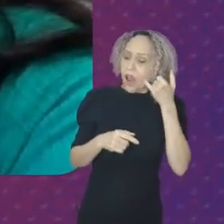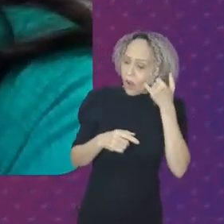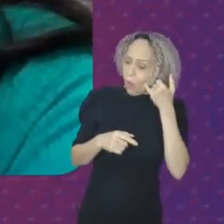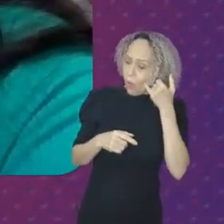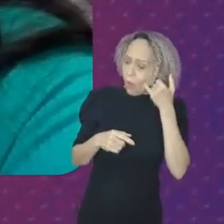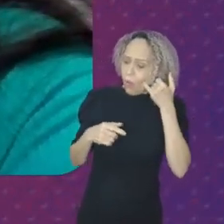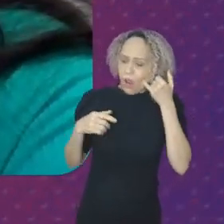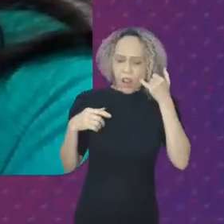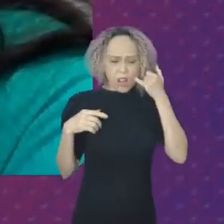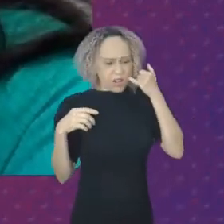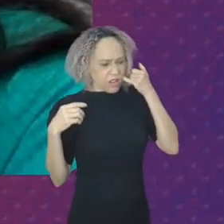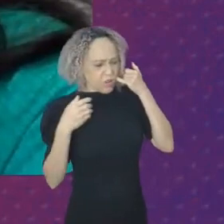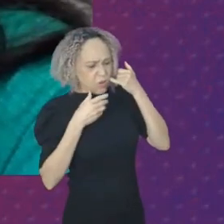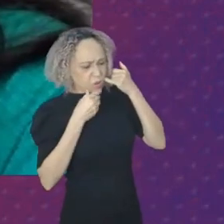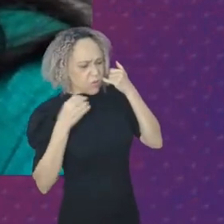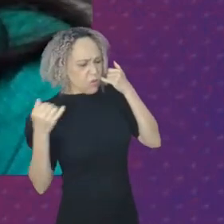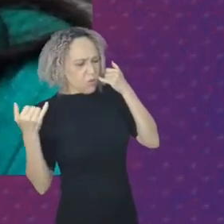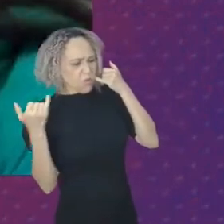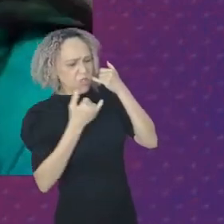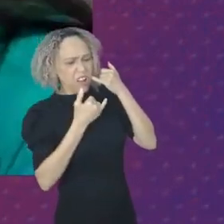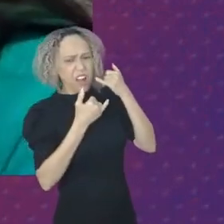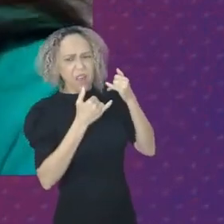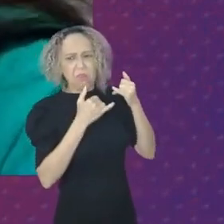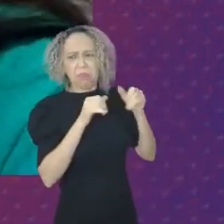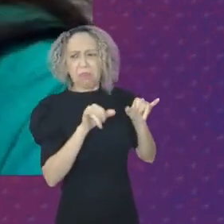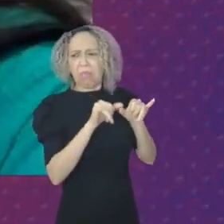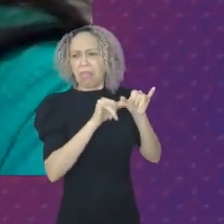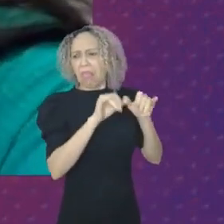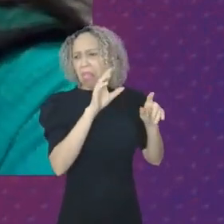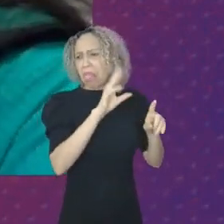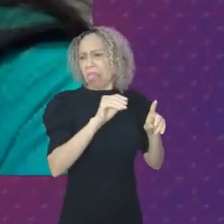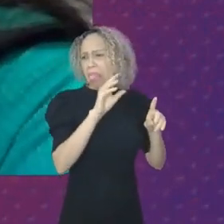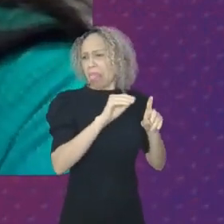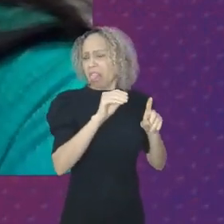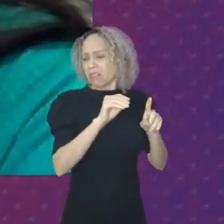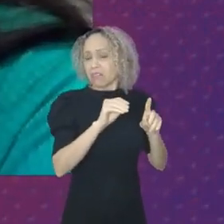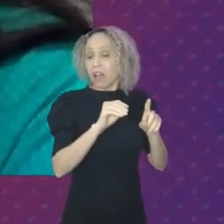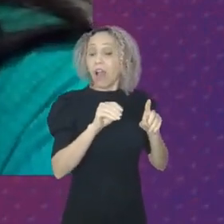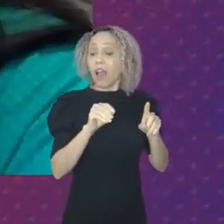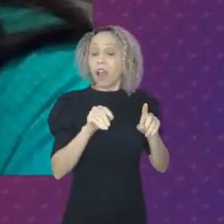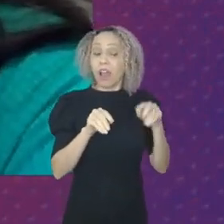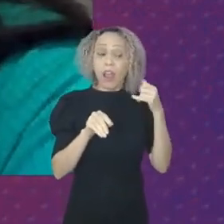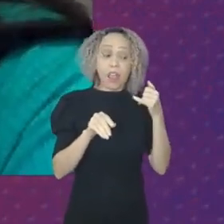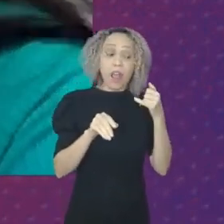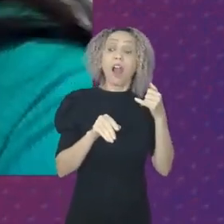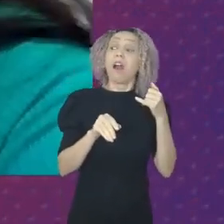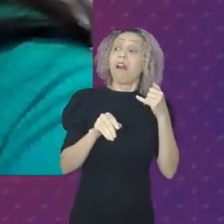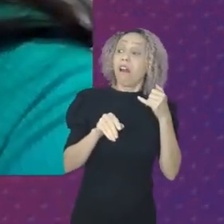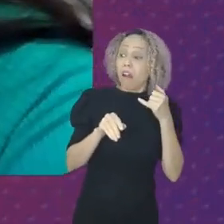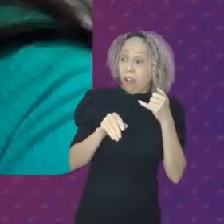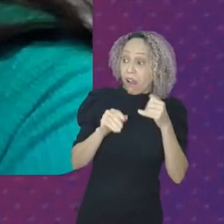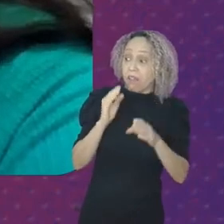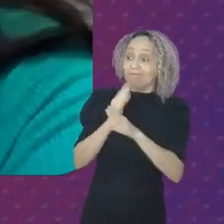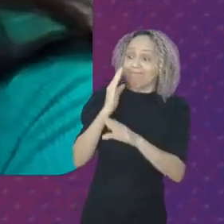dias, e esse número nós vamos monitorar e fazer os encaminhamentos necessários, os encaminhamentos